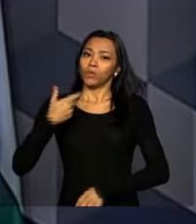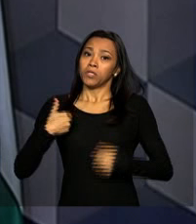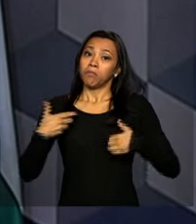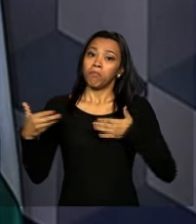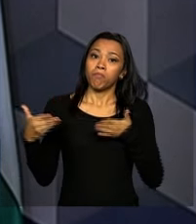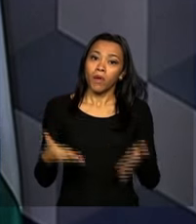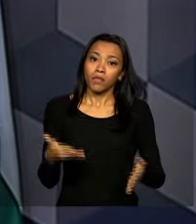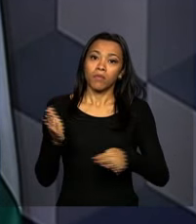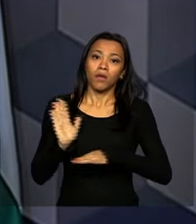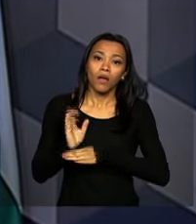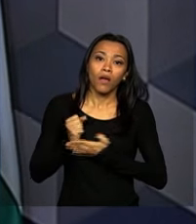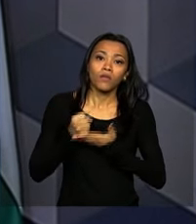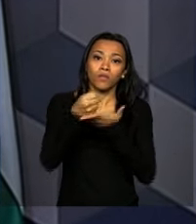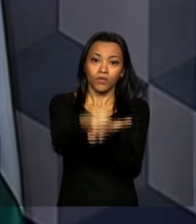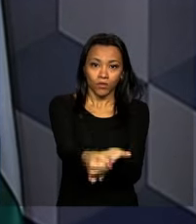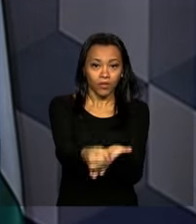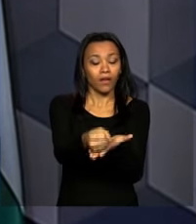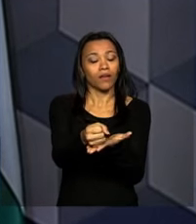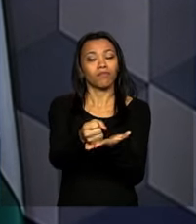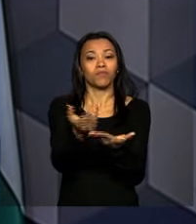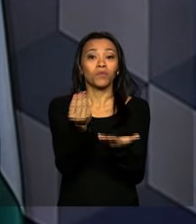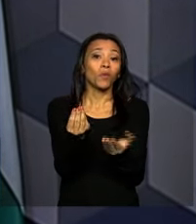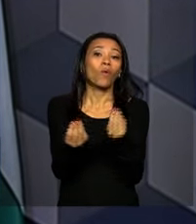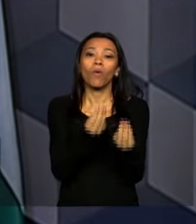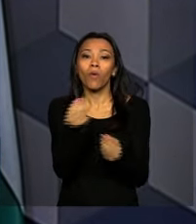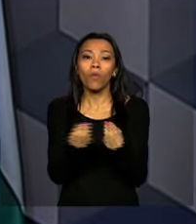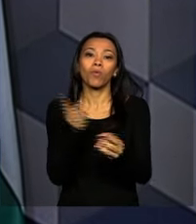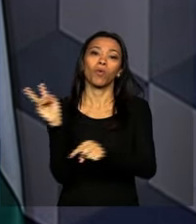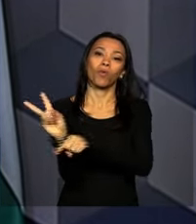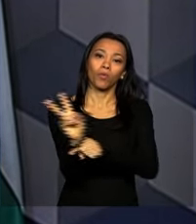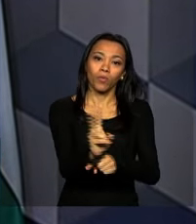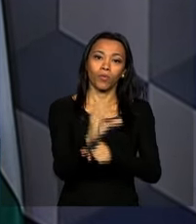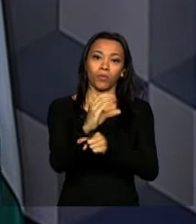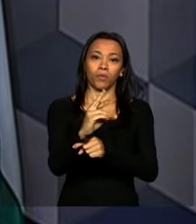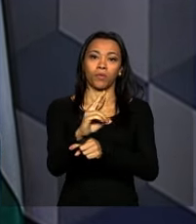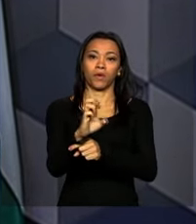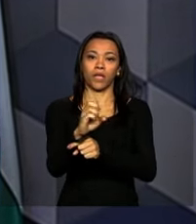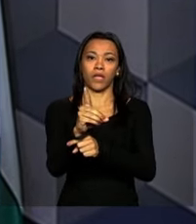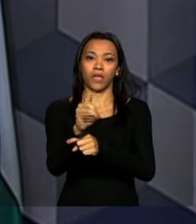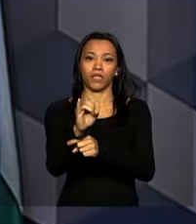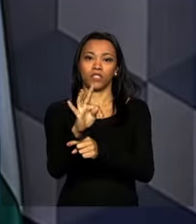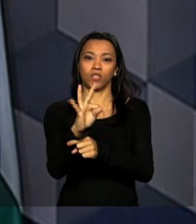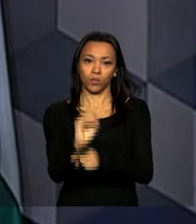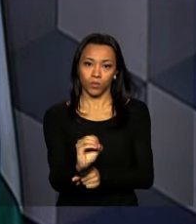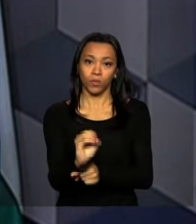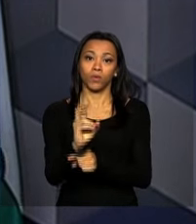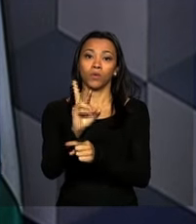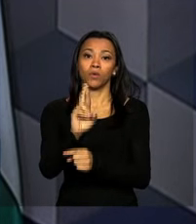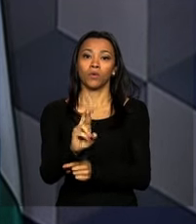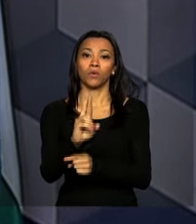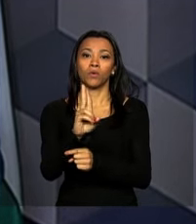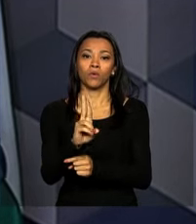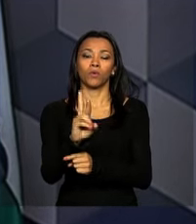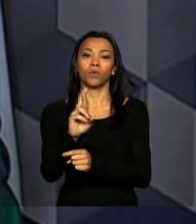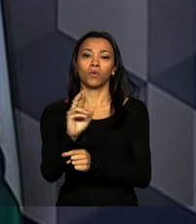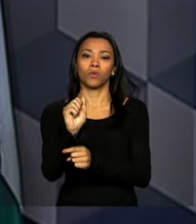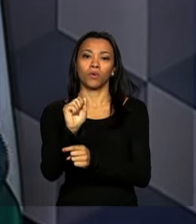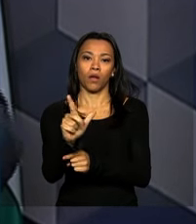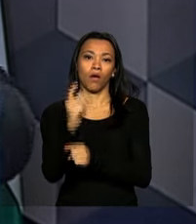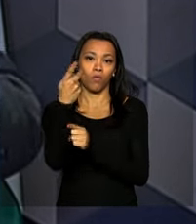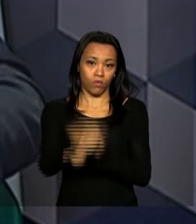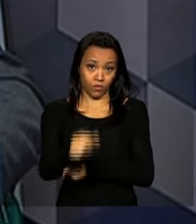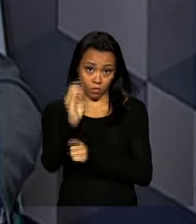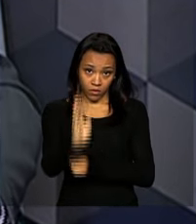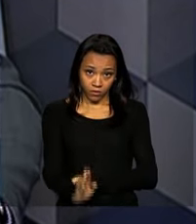rural, com mais de 60% do crédito rural no Brasil. E eu